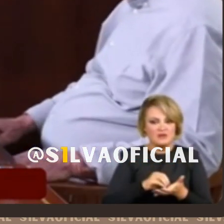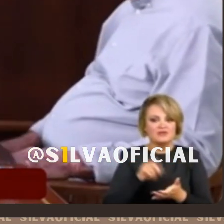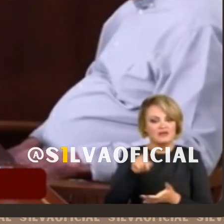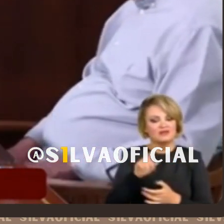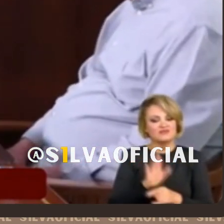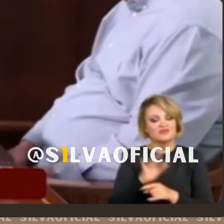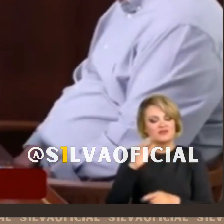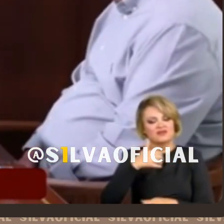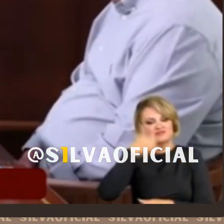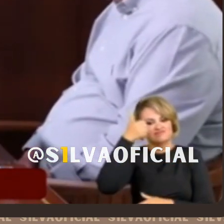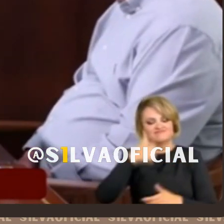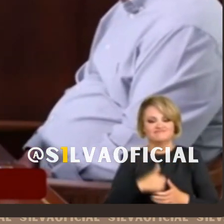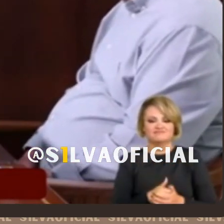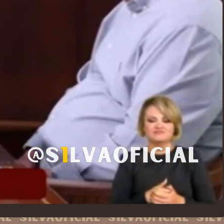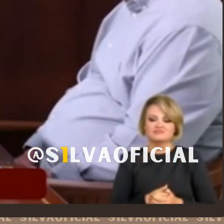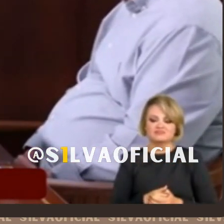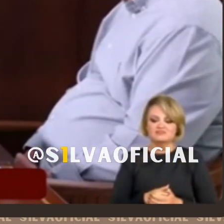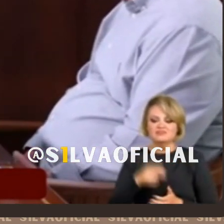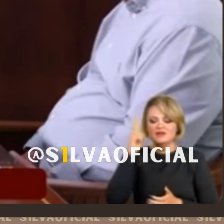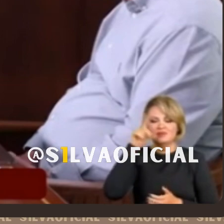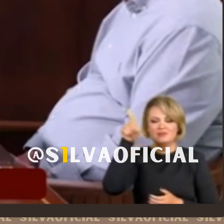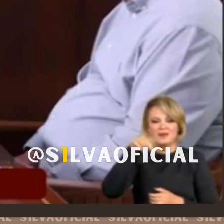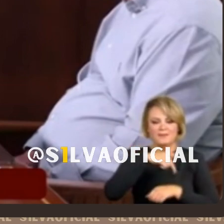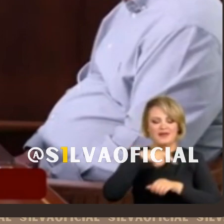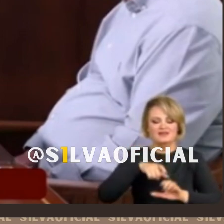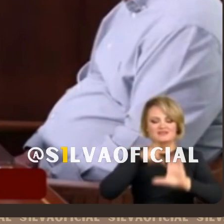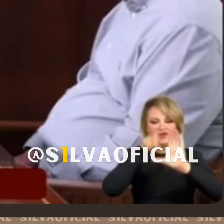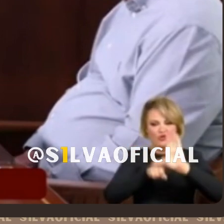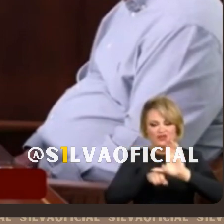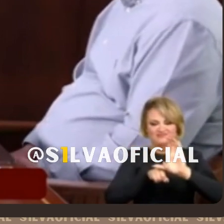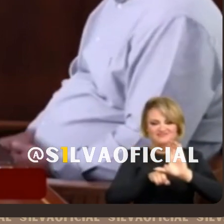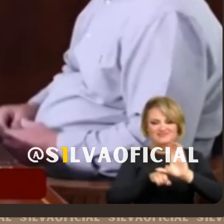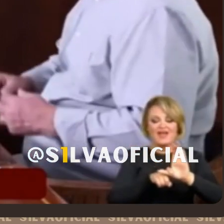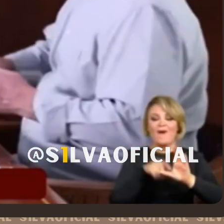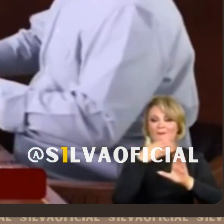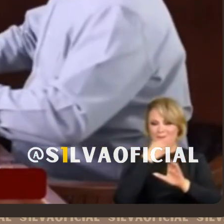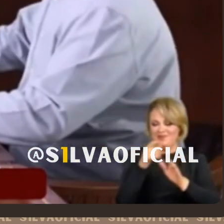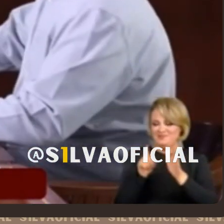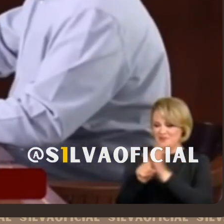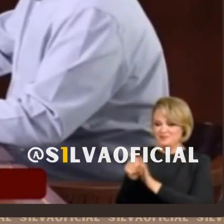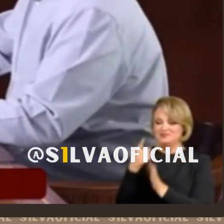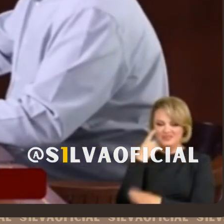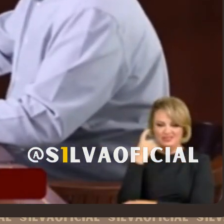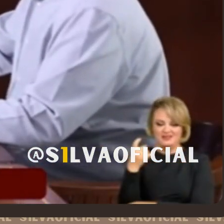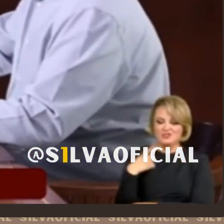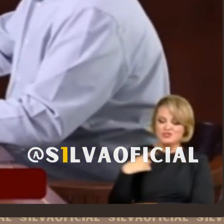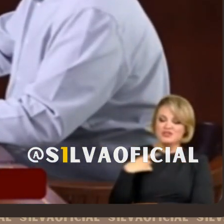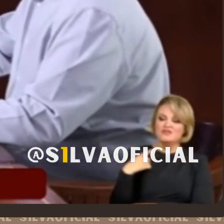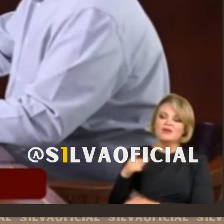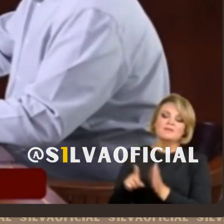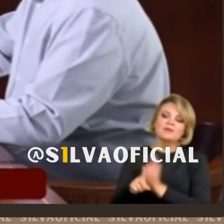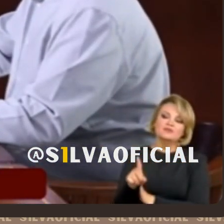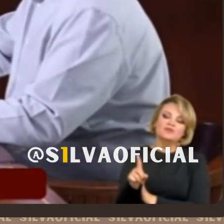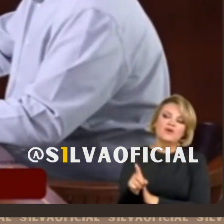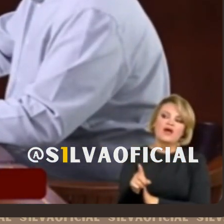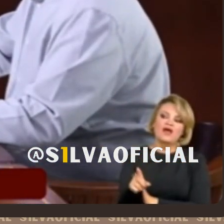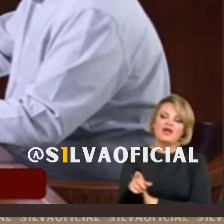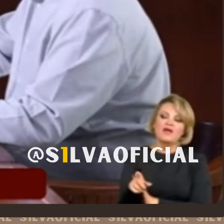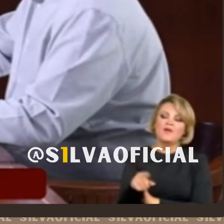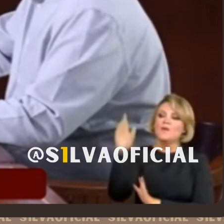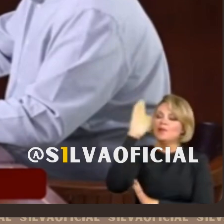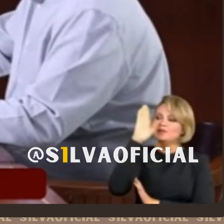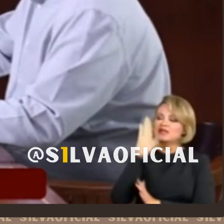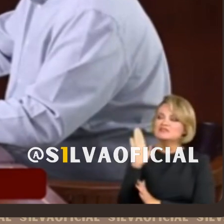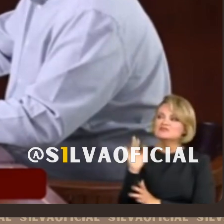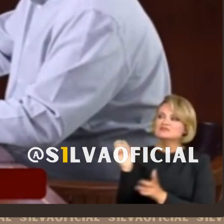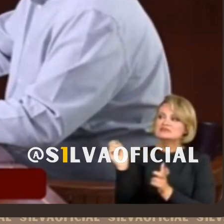um jornalista angolano que fez uma pergunta interessante para o senhor, falando sobre como o Brasil poderia ajudar a trazer o Brasil sem fome para Angola,